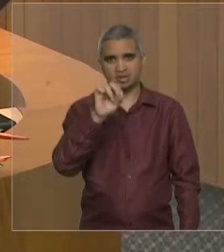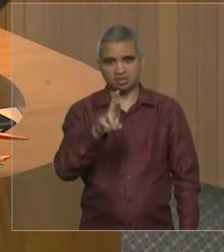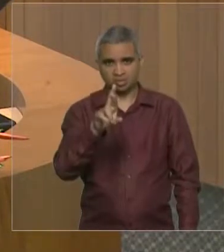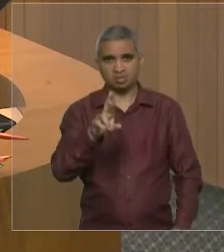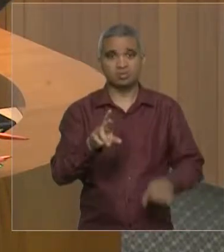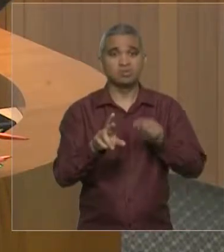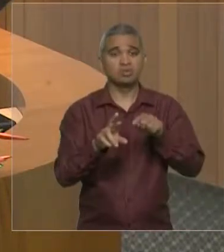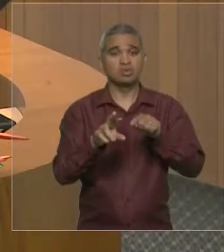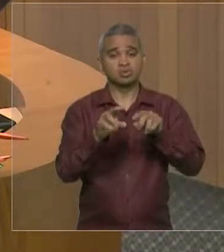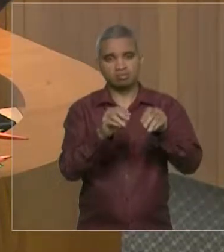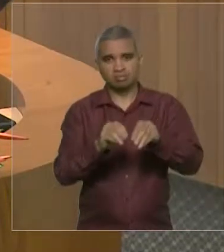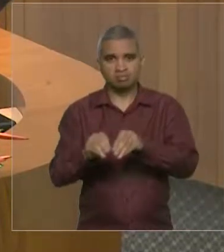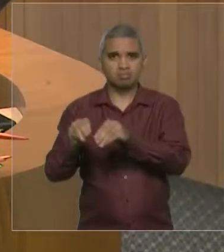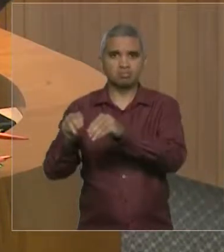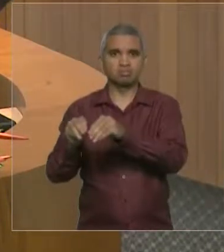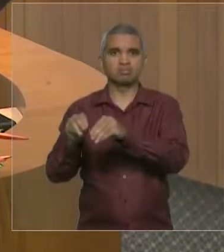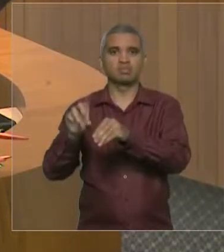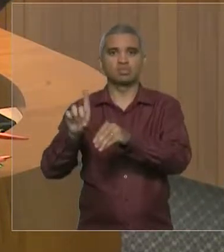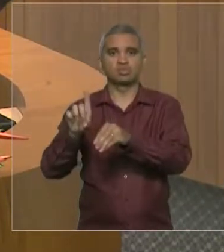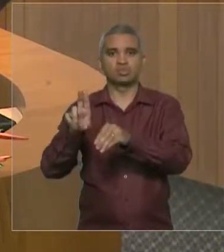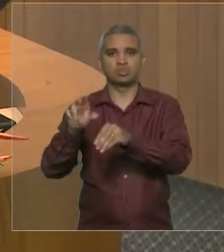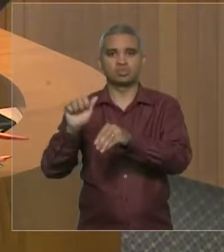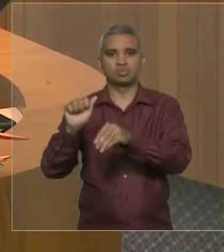AELIB. E nisso houve